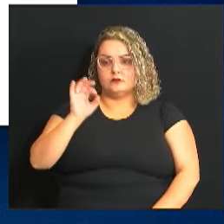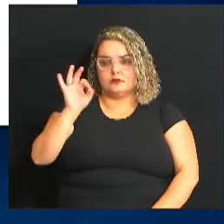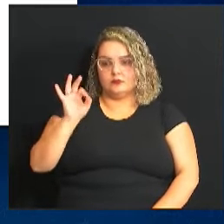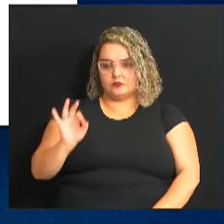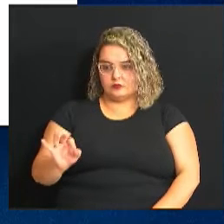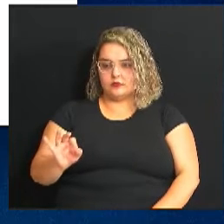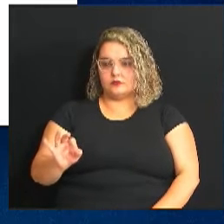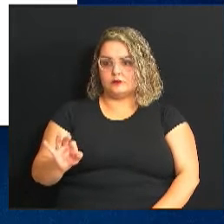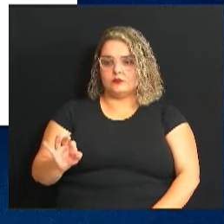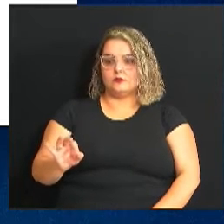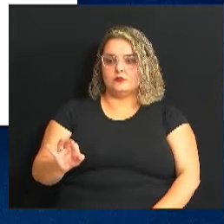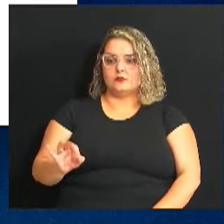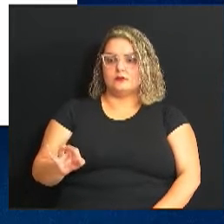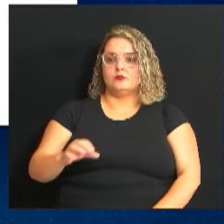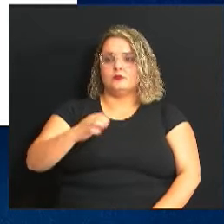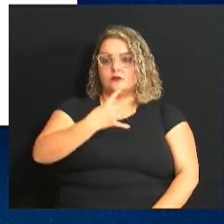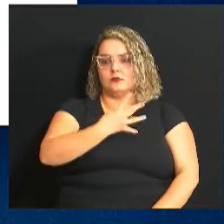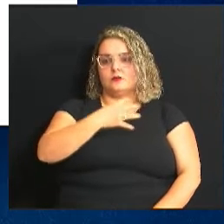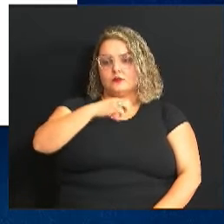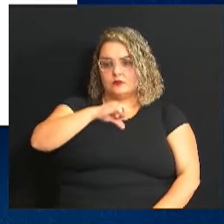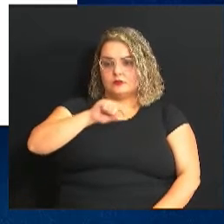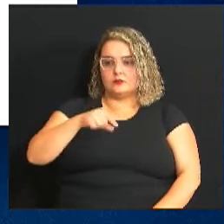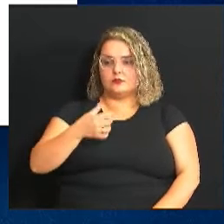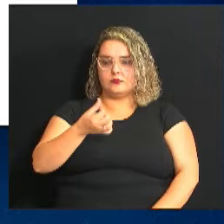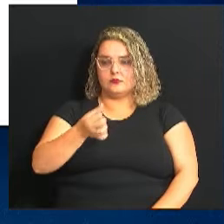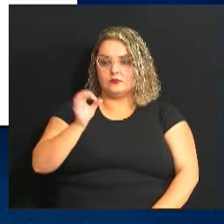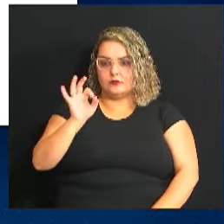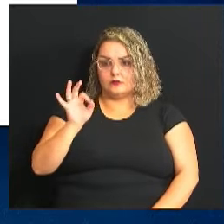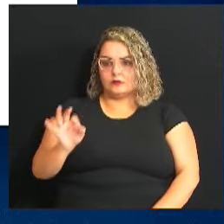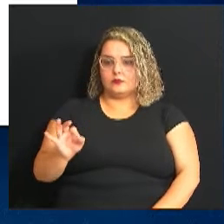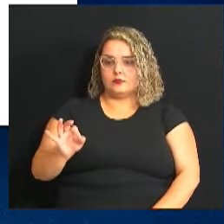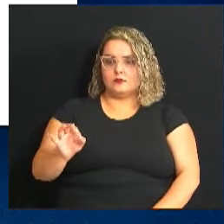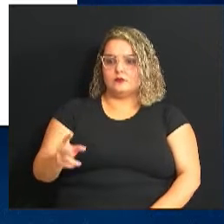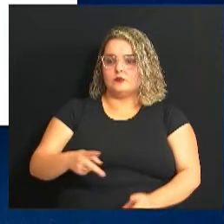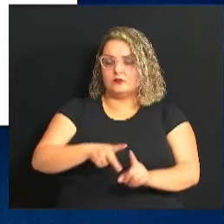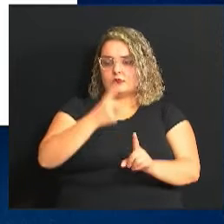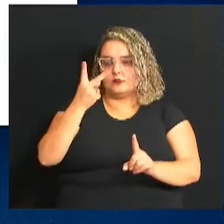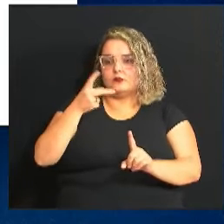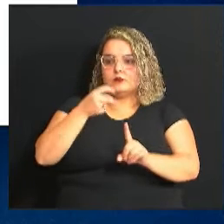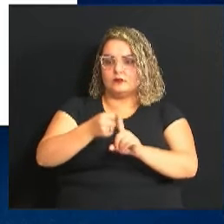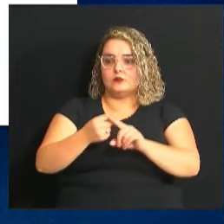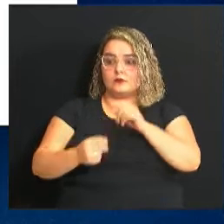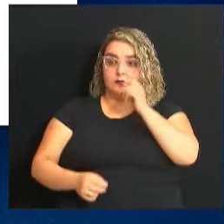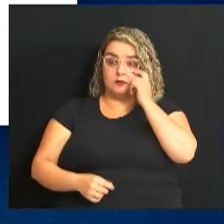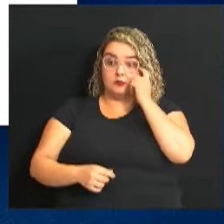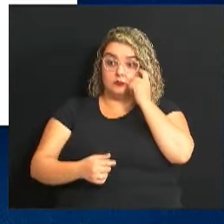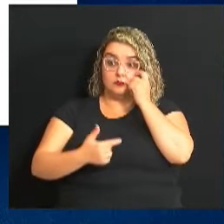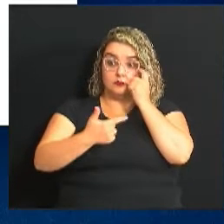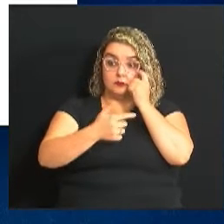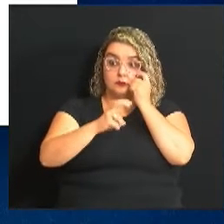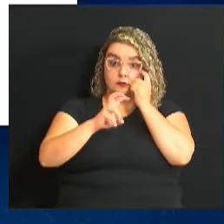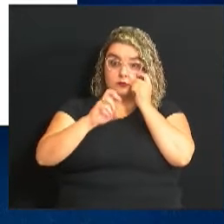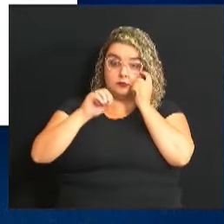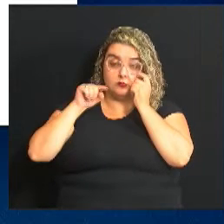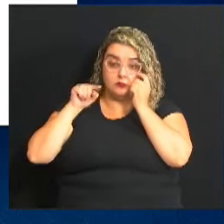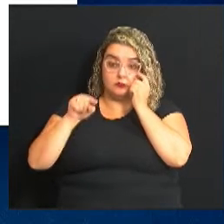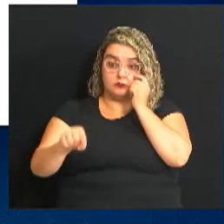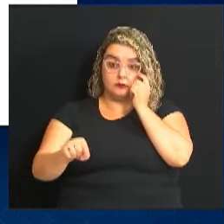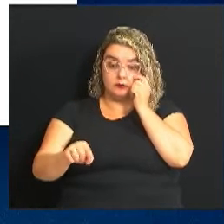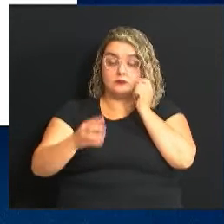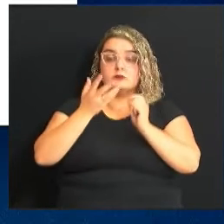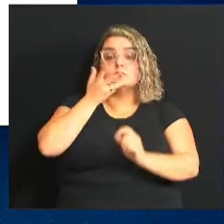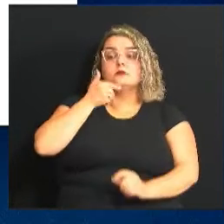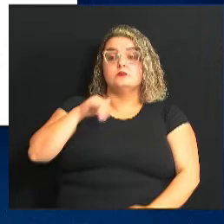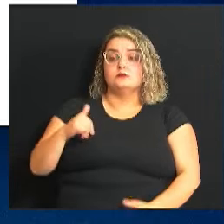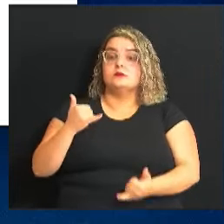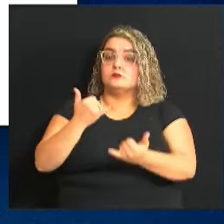dose, 49,6%, ou seja, das mais de 50 mil crianças que a gente tem uma